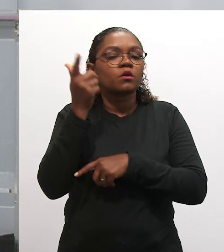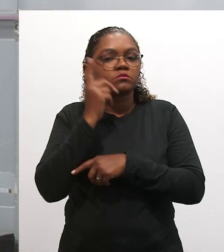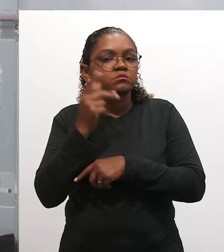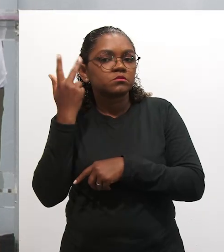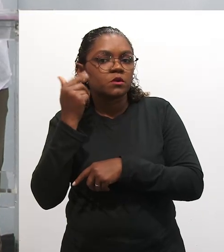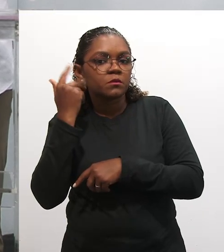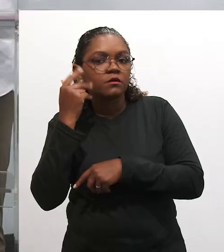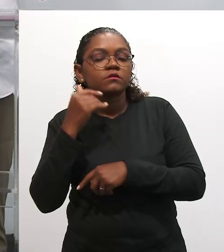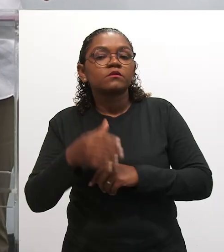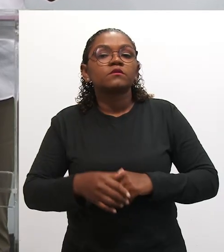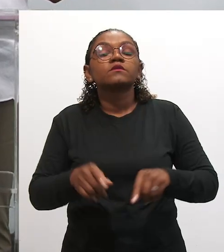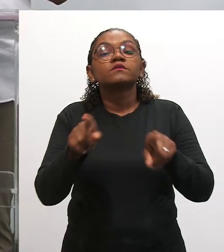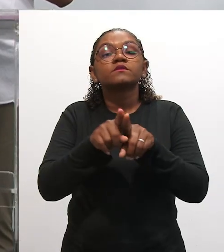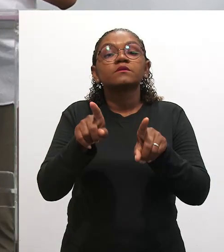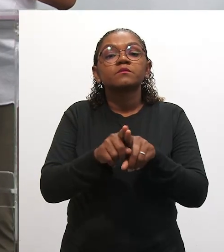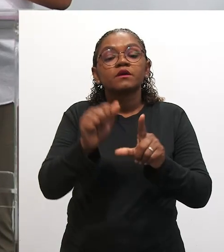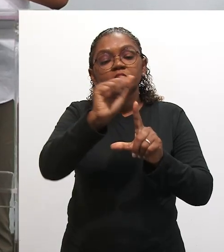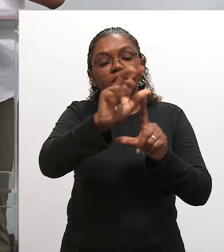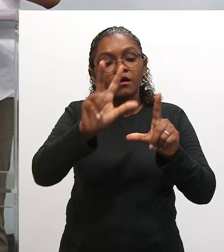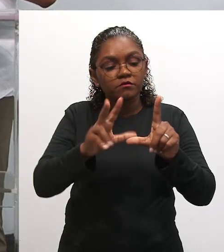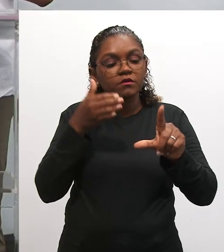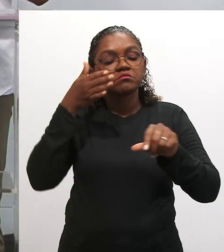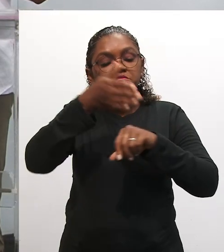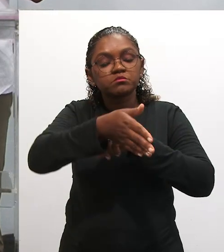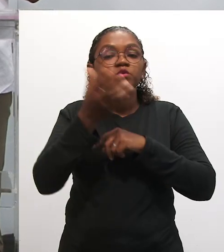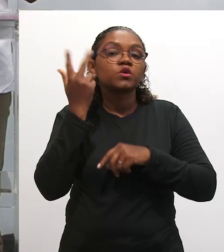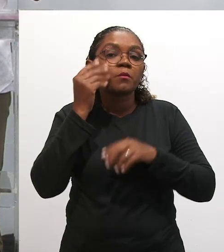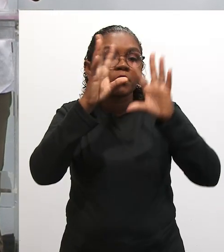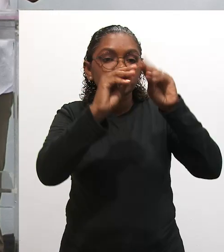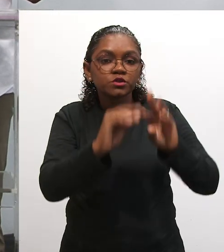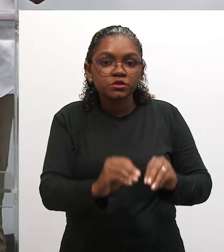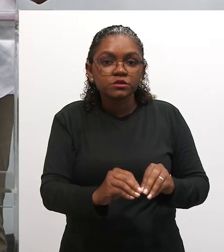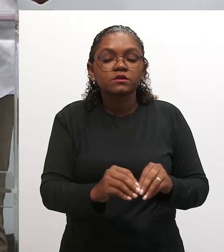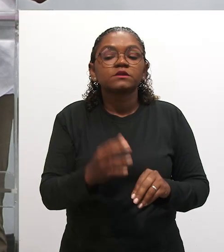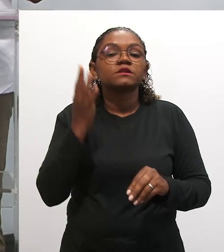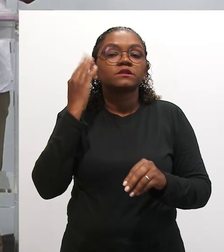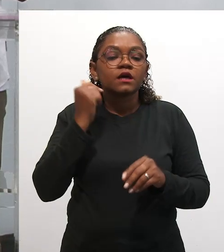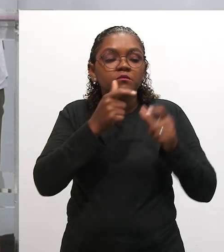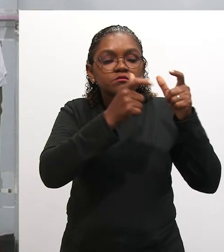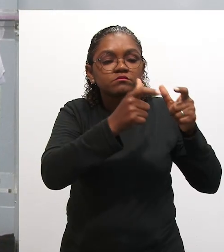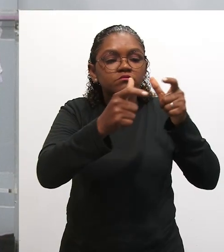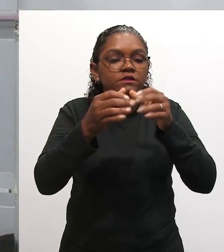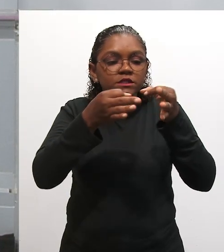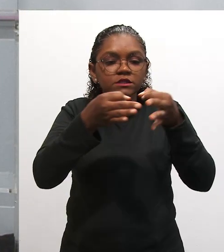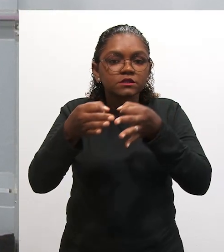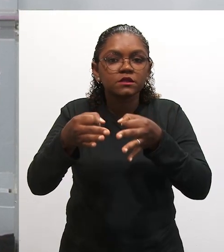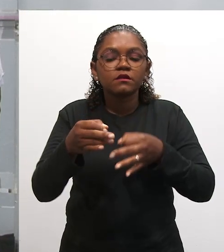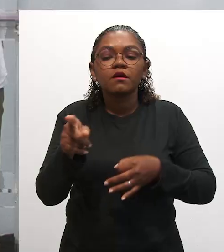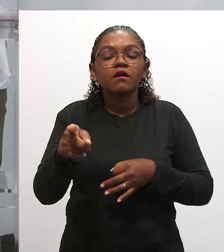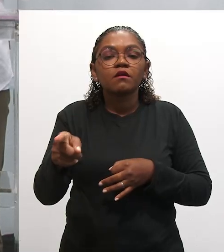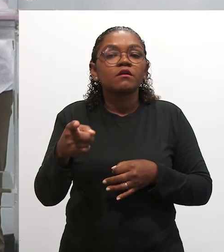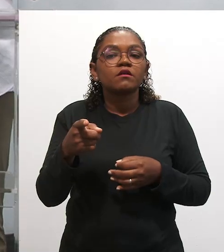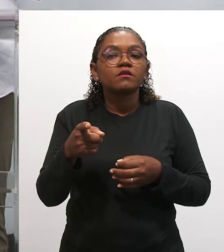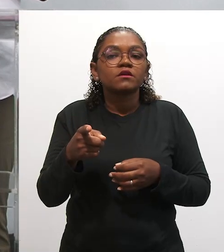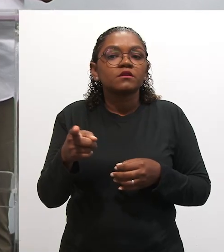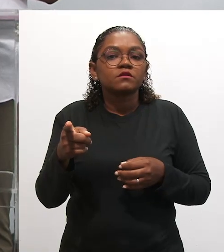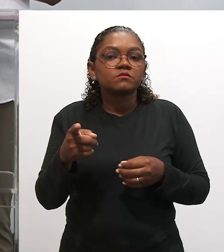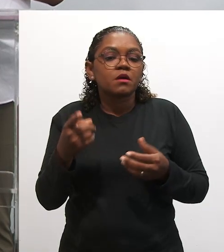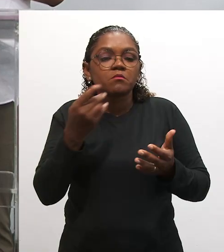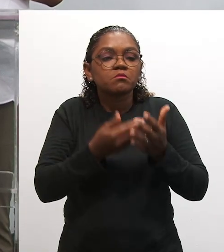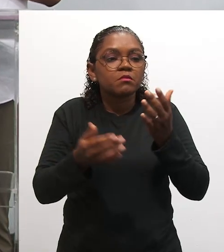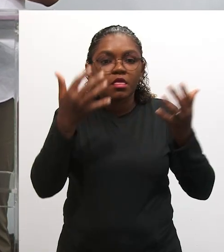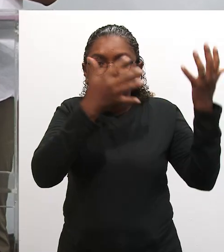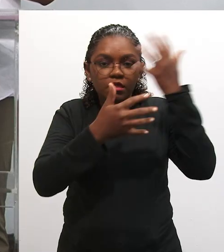rede, ele consegue ir ao ambiente virtual e ele sabe o que ele está procurando e aonde ele procurar, ele não se